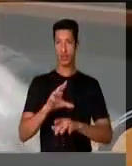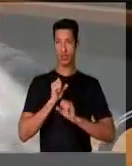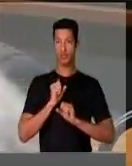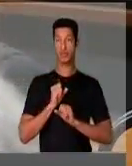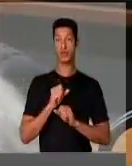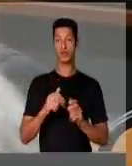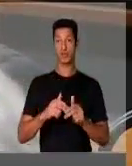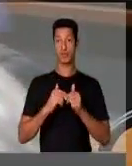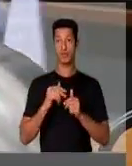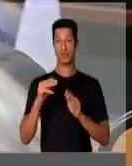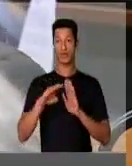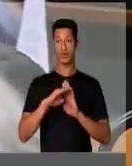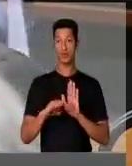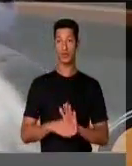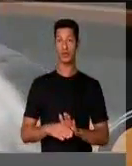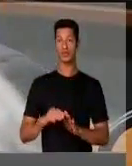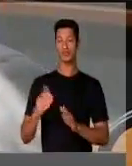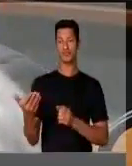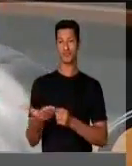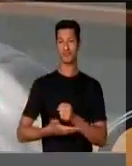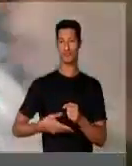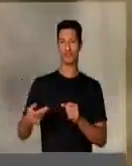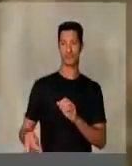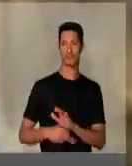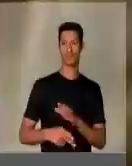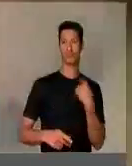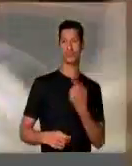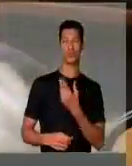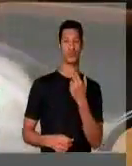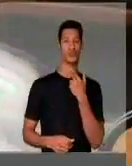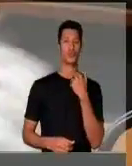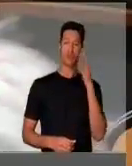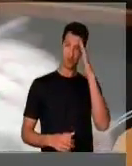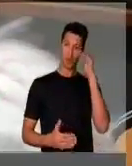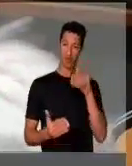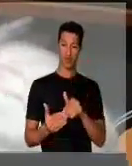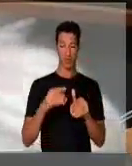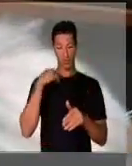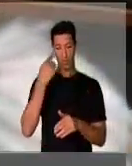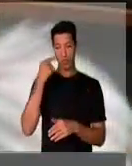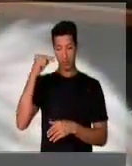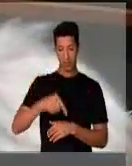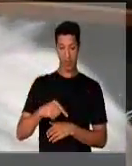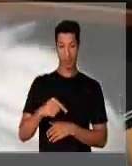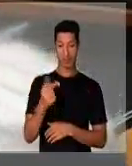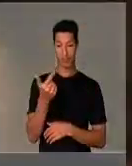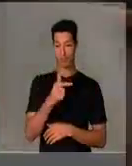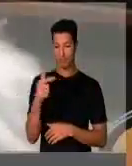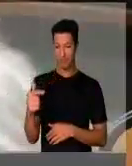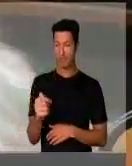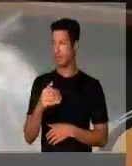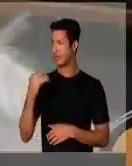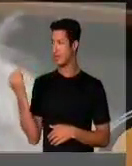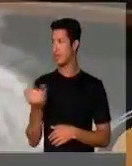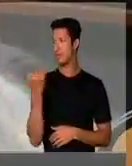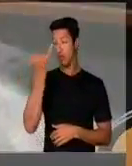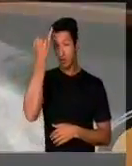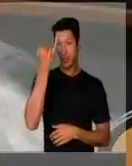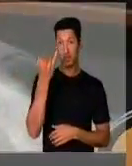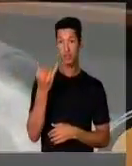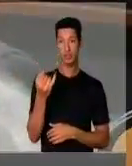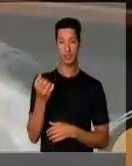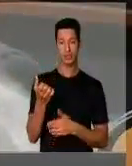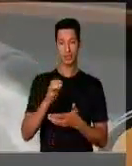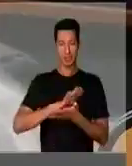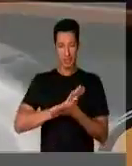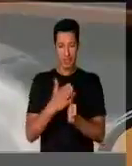adotaram. Portanto, é uma medida essencial. Nós não podemos entender os deputados aqui serem tão importantes,